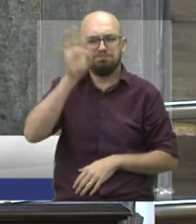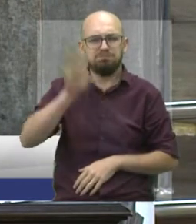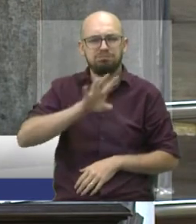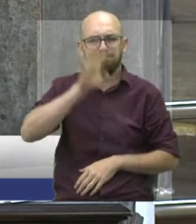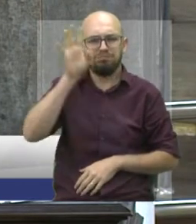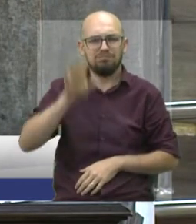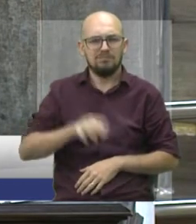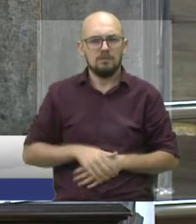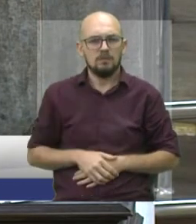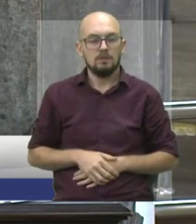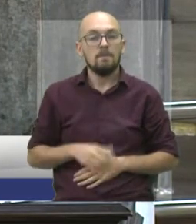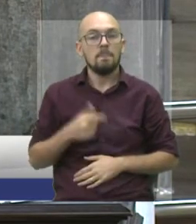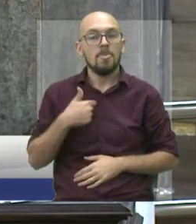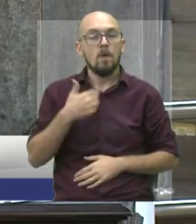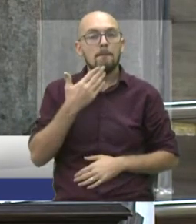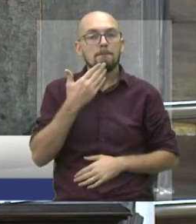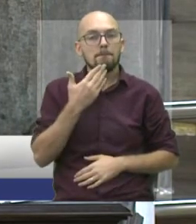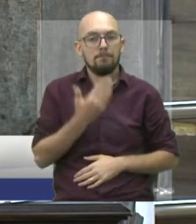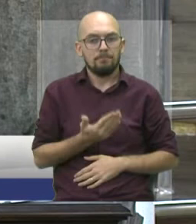Eu pedi